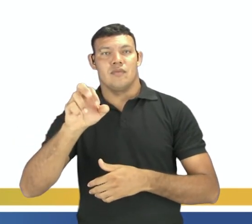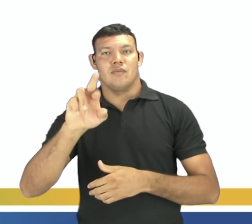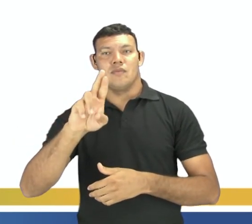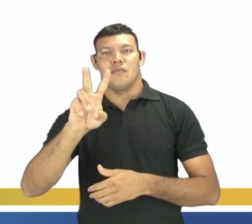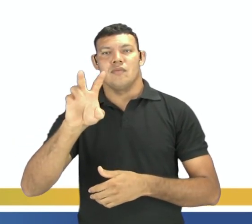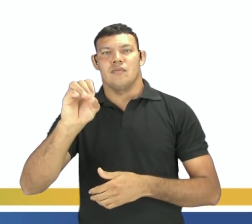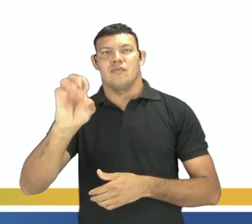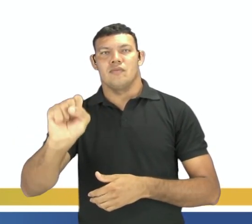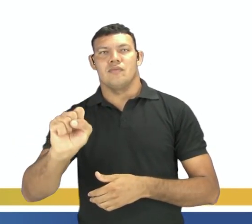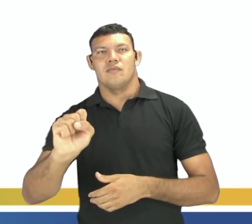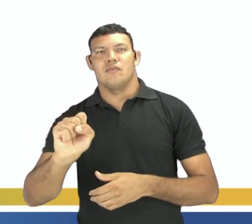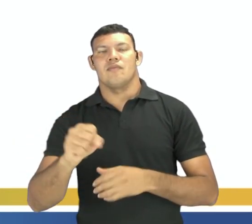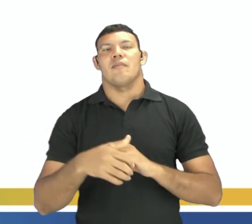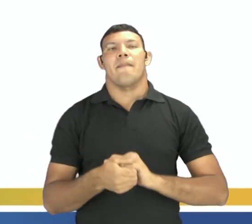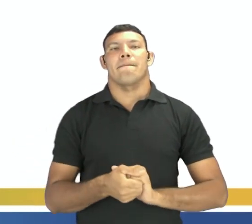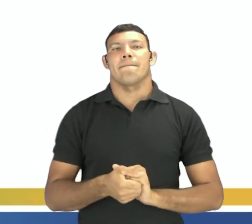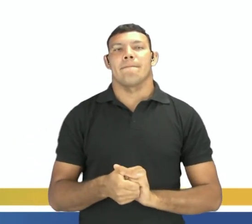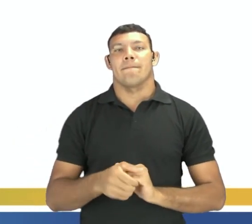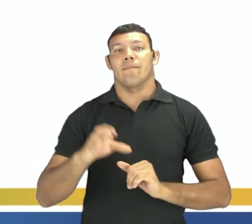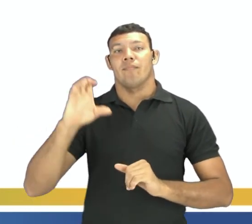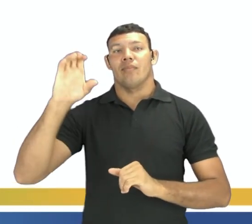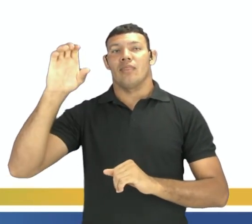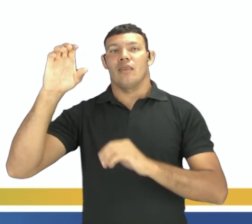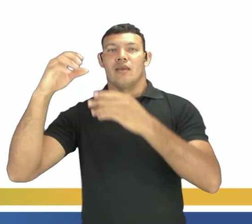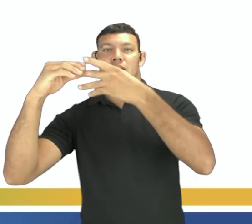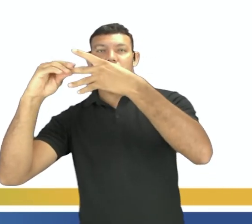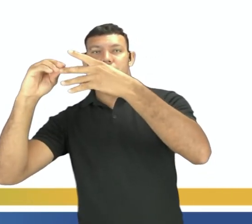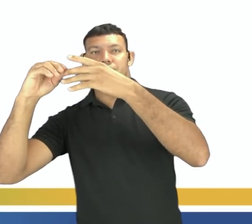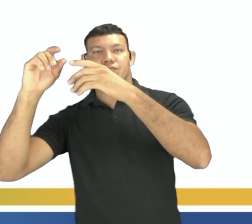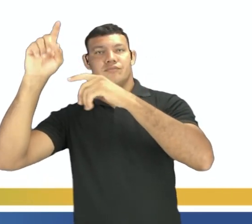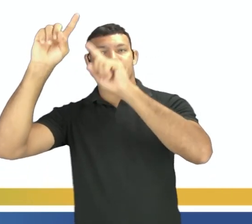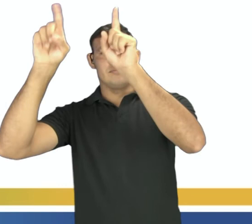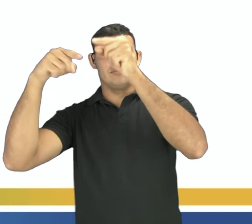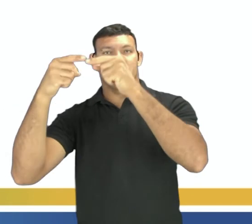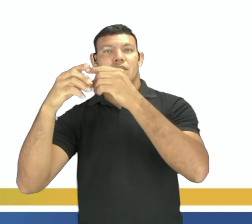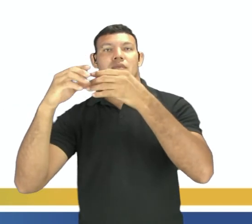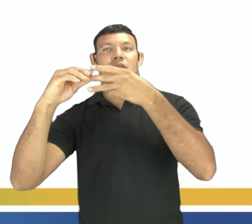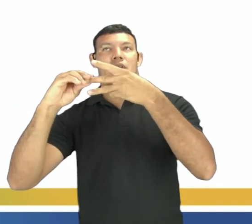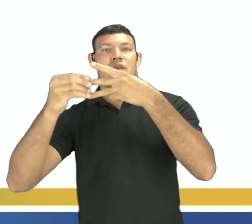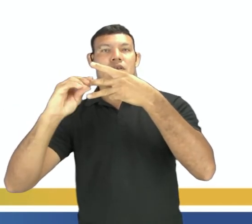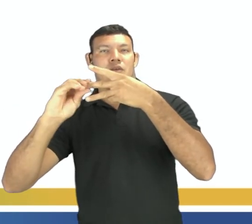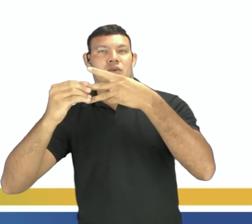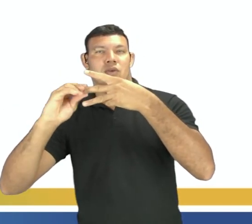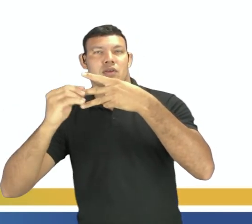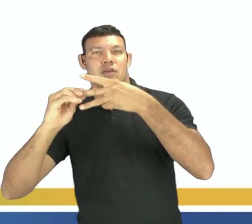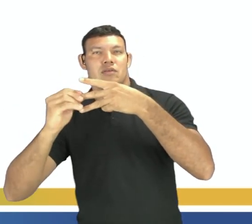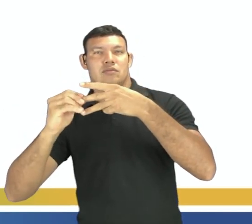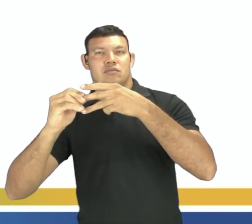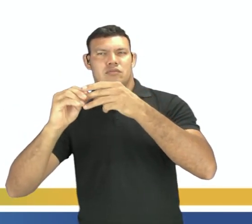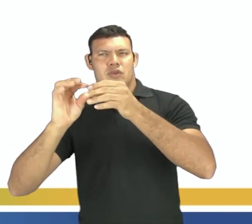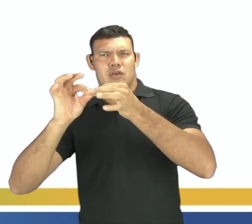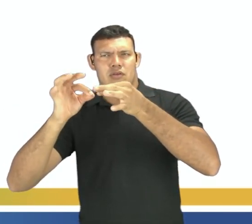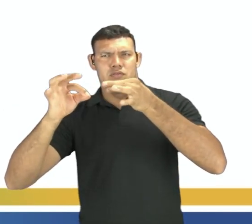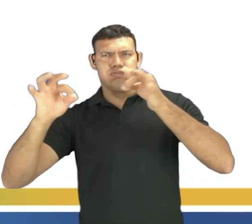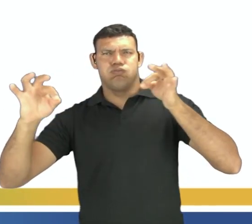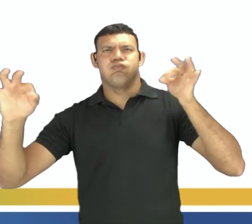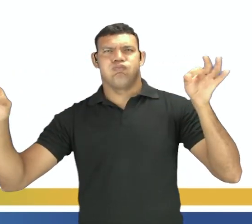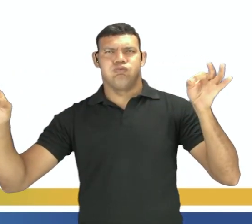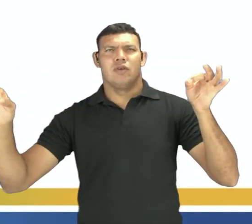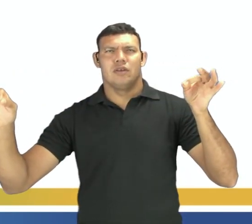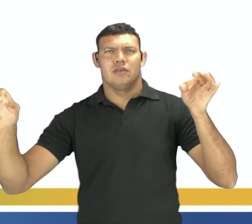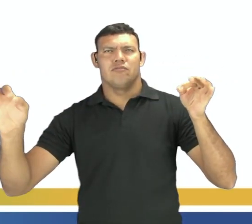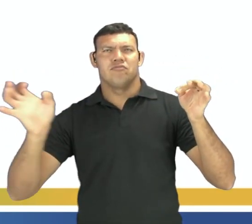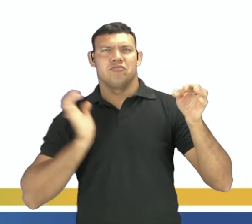próxima, basicamente sem substância intercelular. A outra, as células se encontram imersas